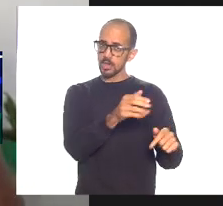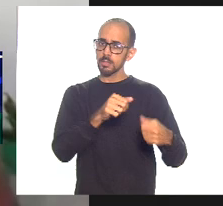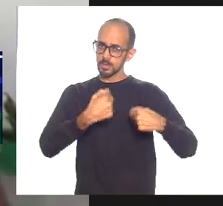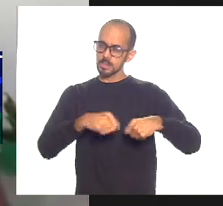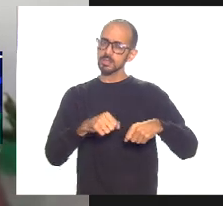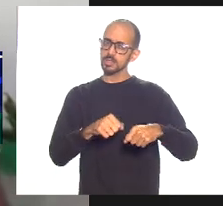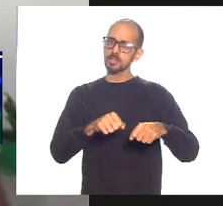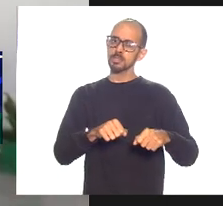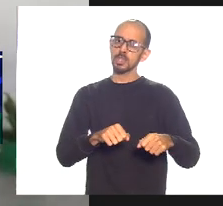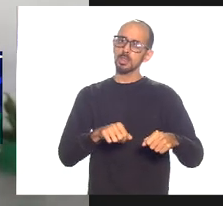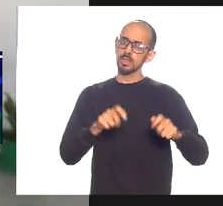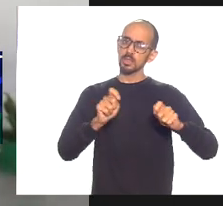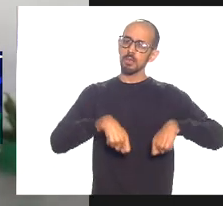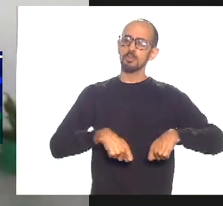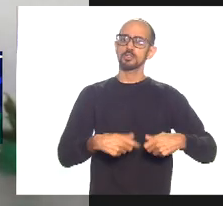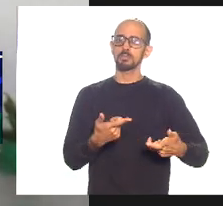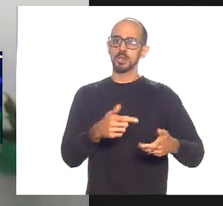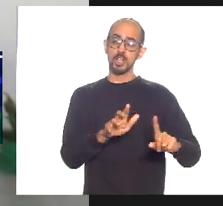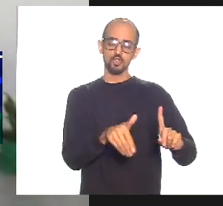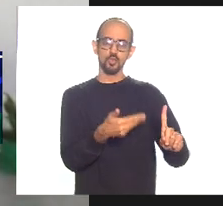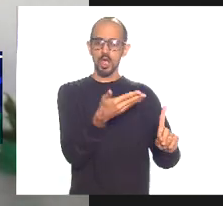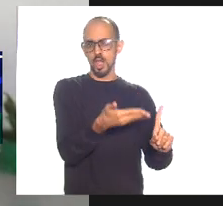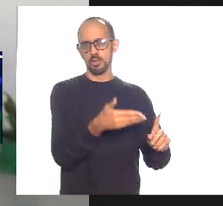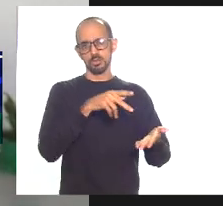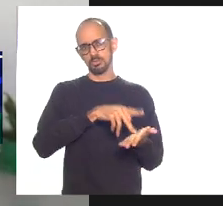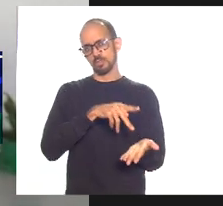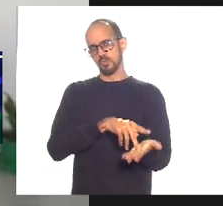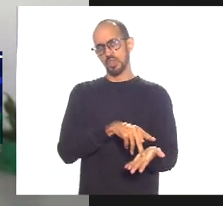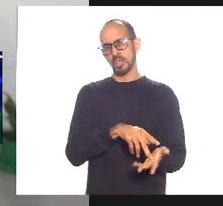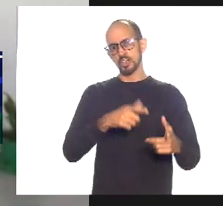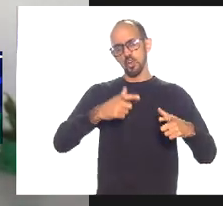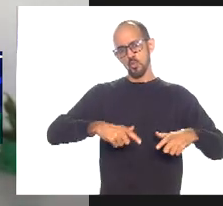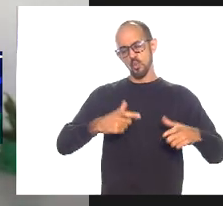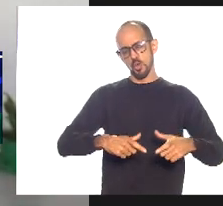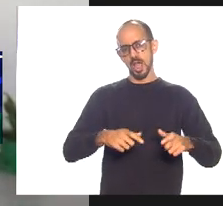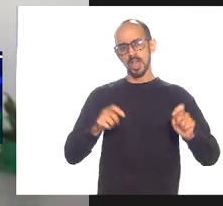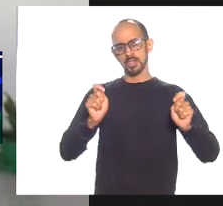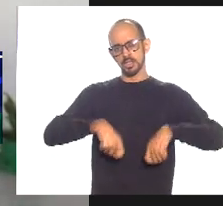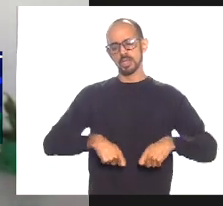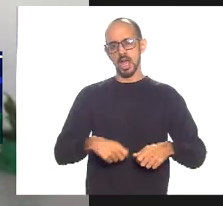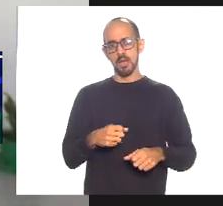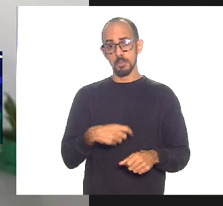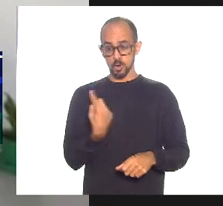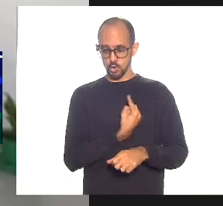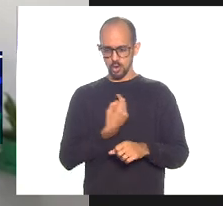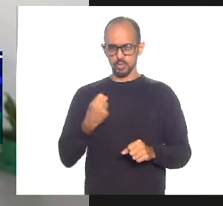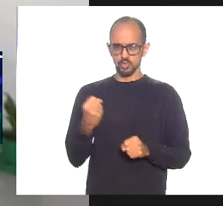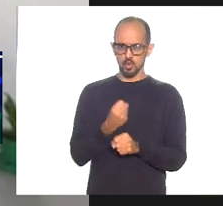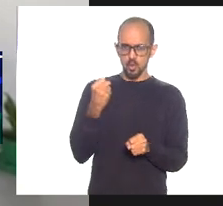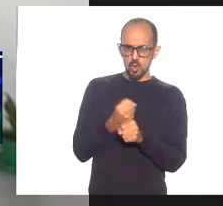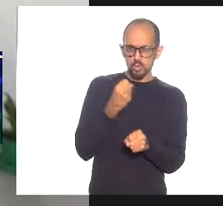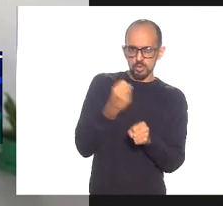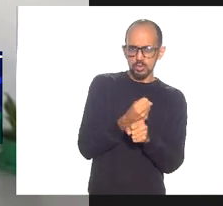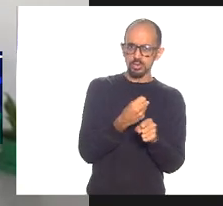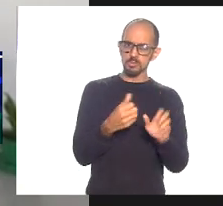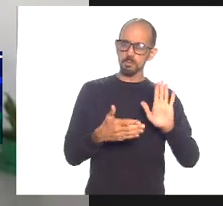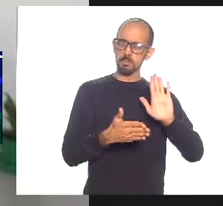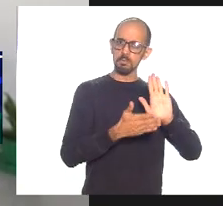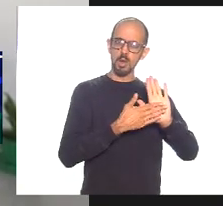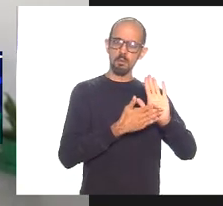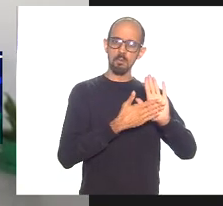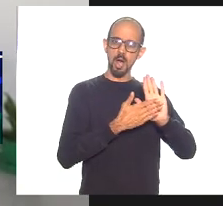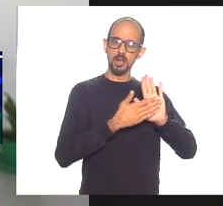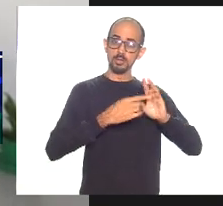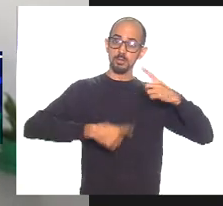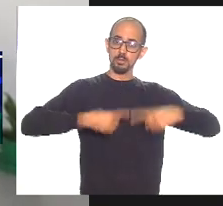possibilidade aí de reconhecimento de um de um espaço onde nós construímos é propostas